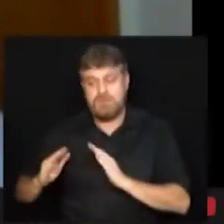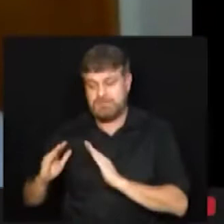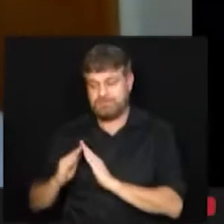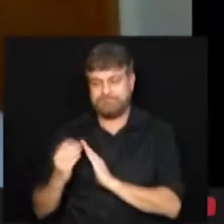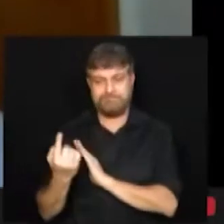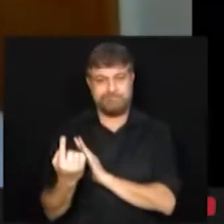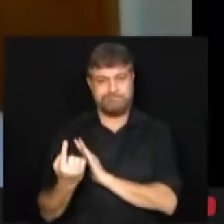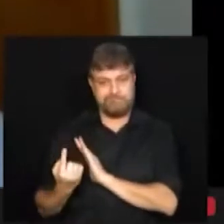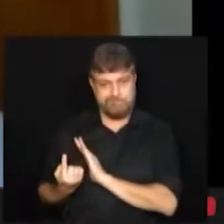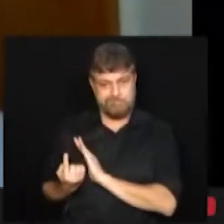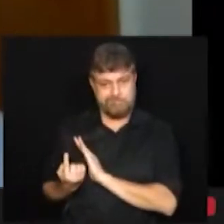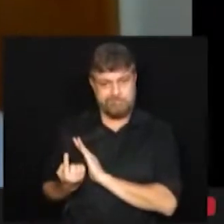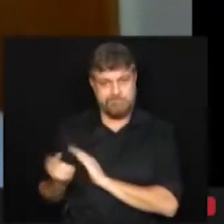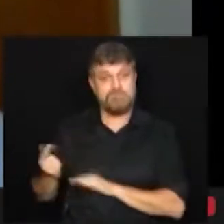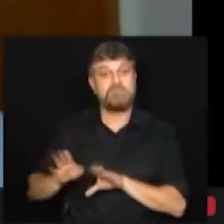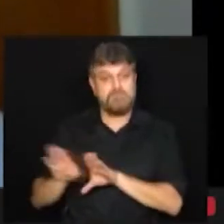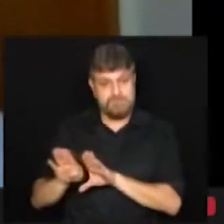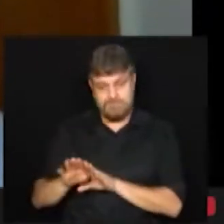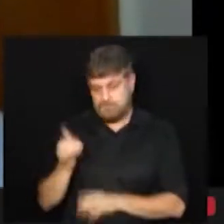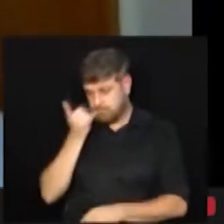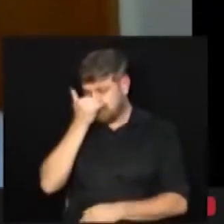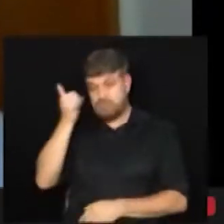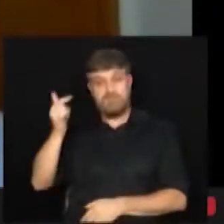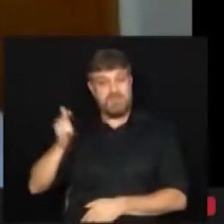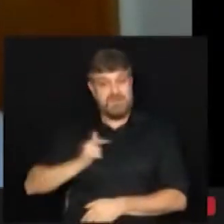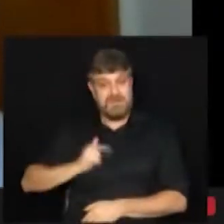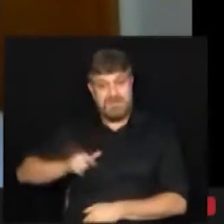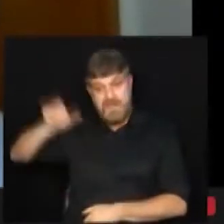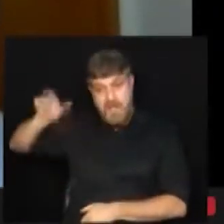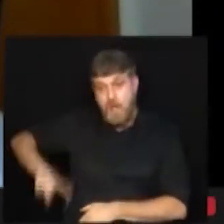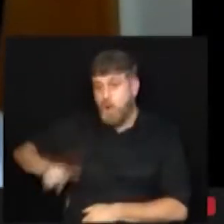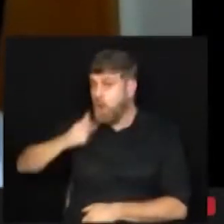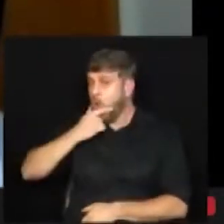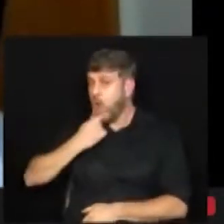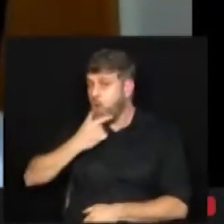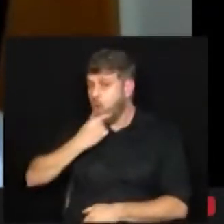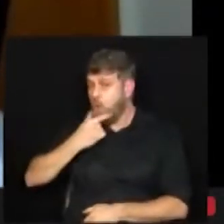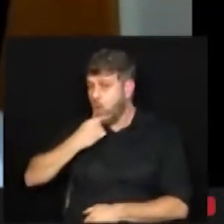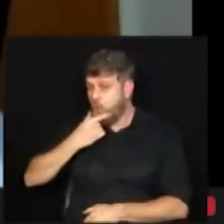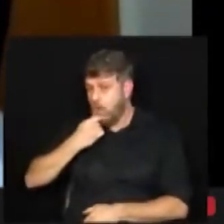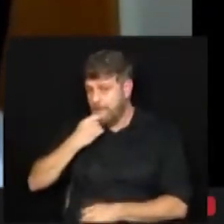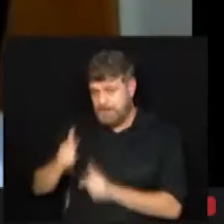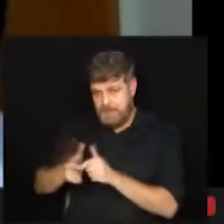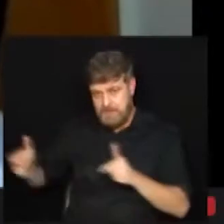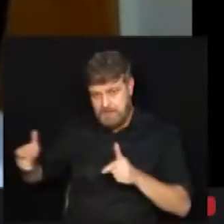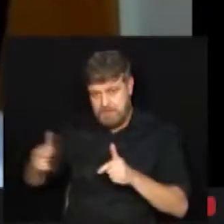casa, também aconteceram por agressores do sexo masculino.